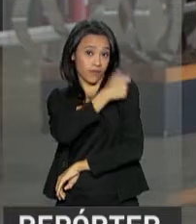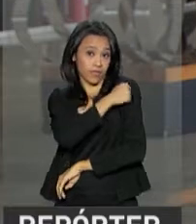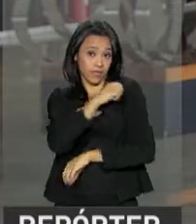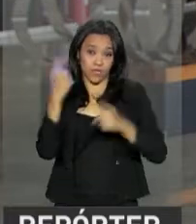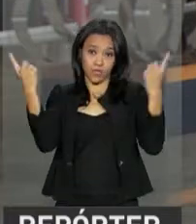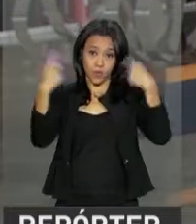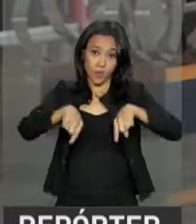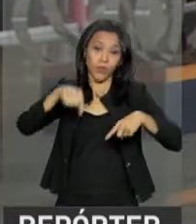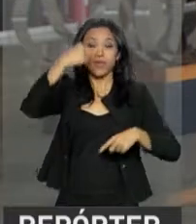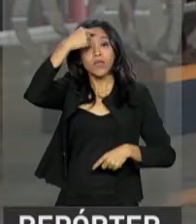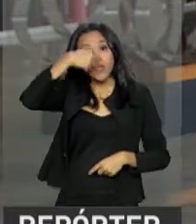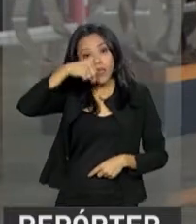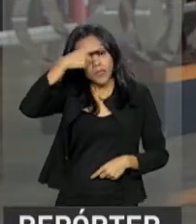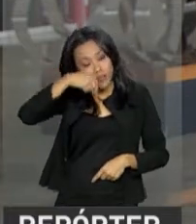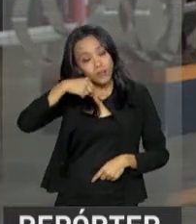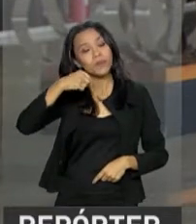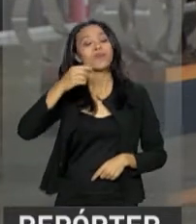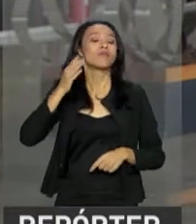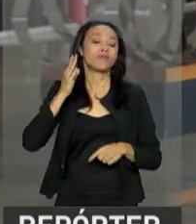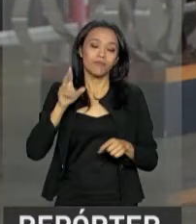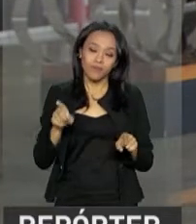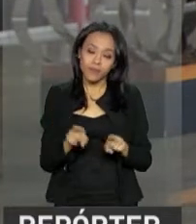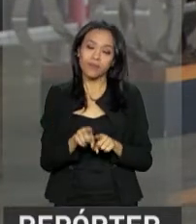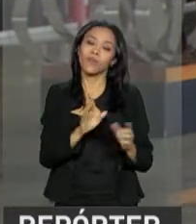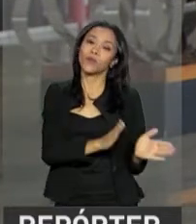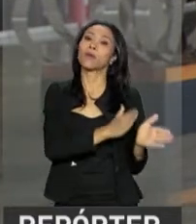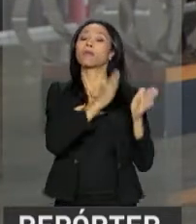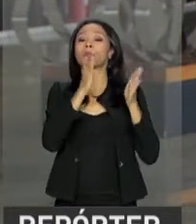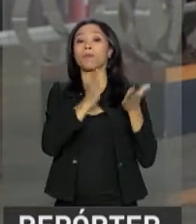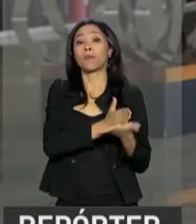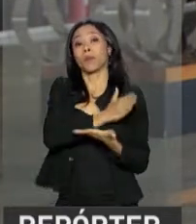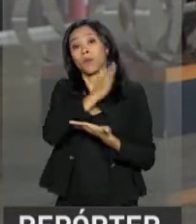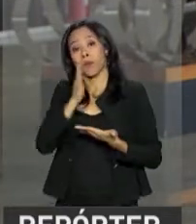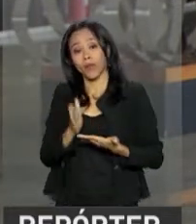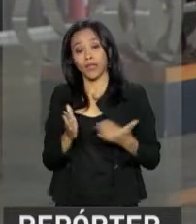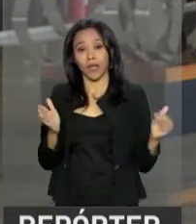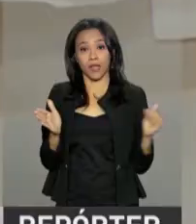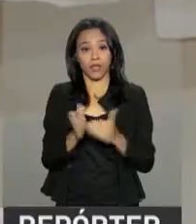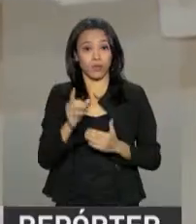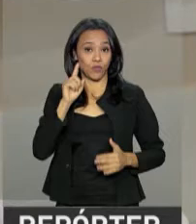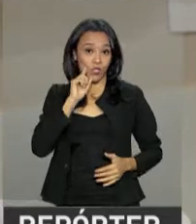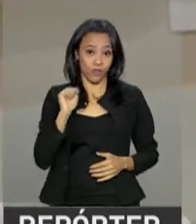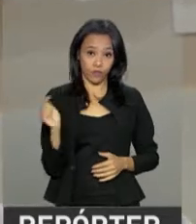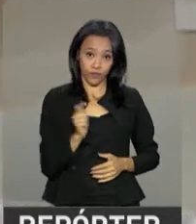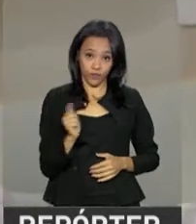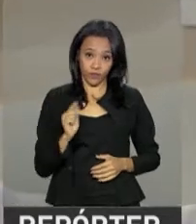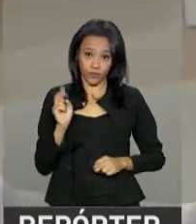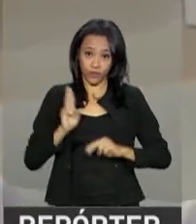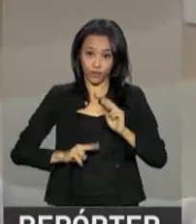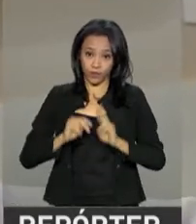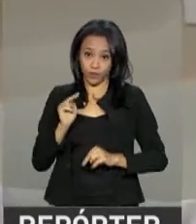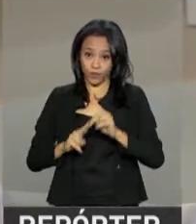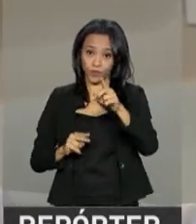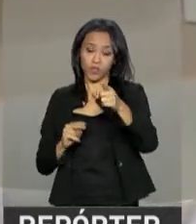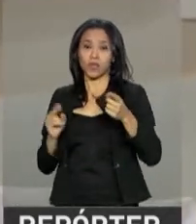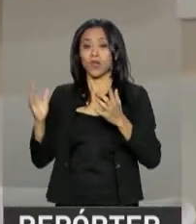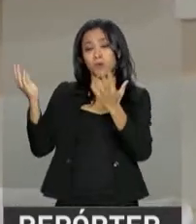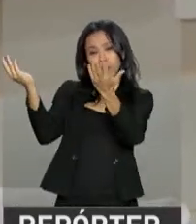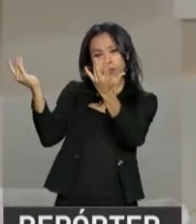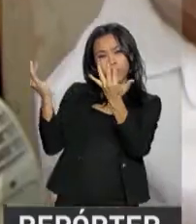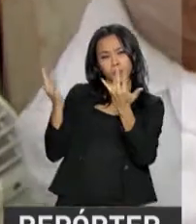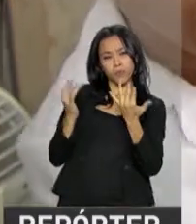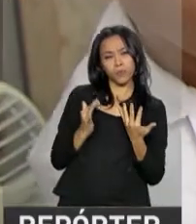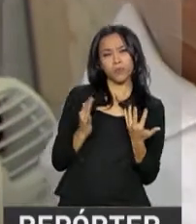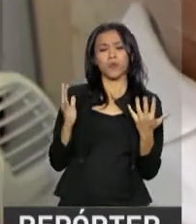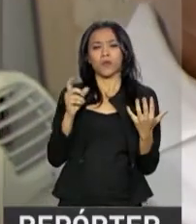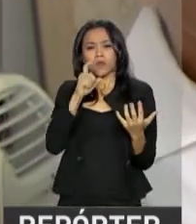contra a gripe ela foi prorrogada até o dia 22 de junho a proximidade do inverno eo aumento